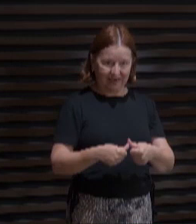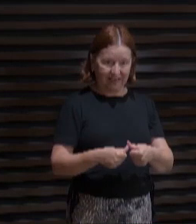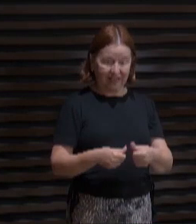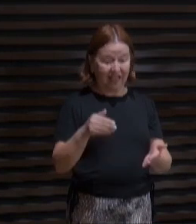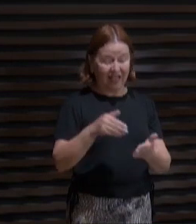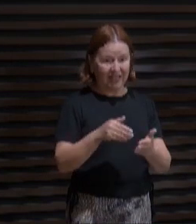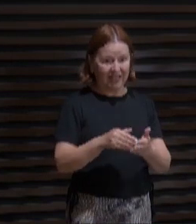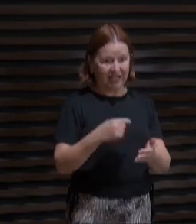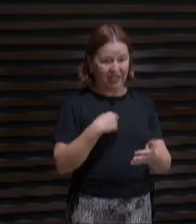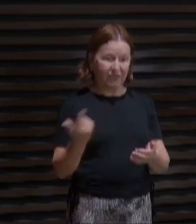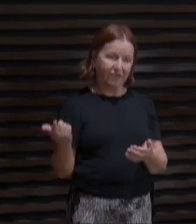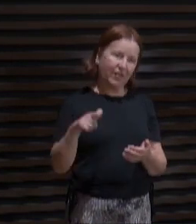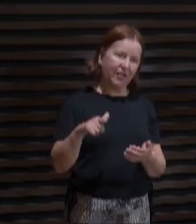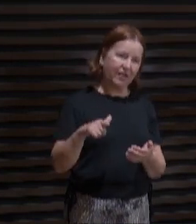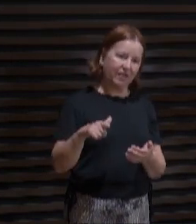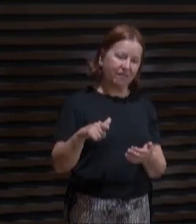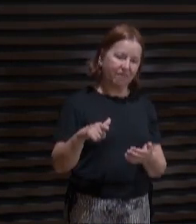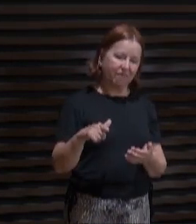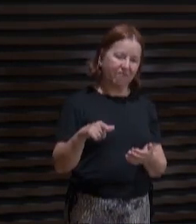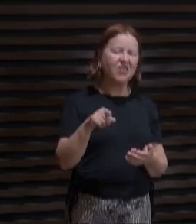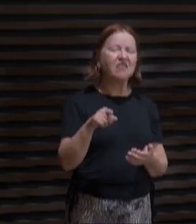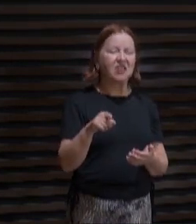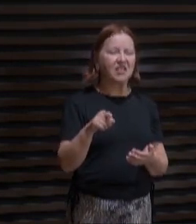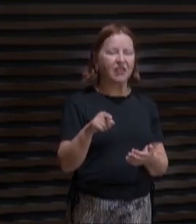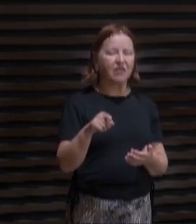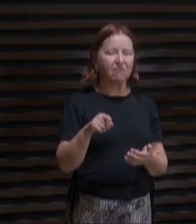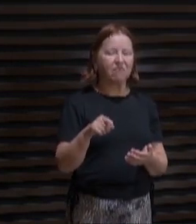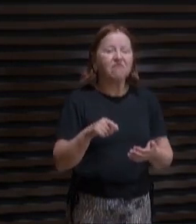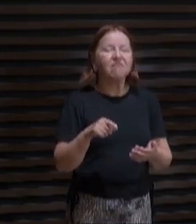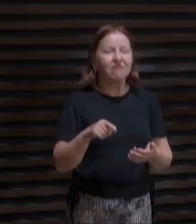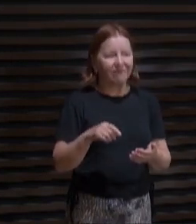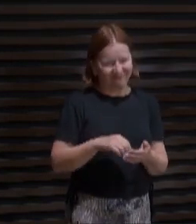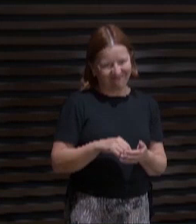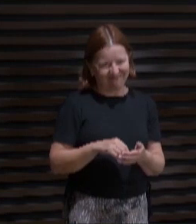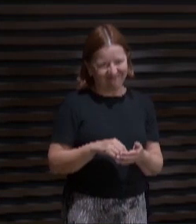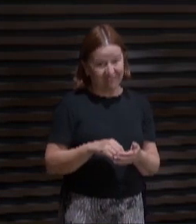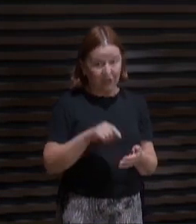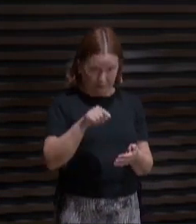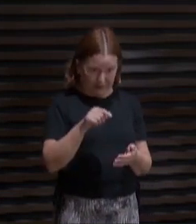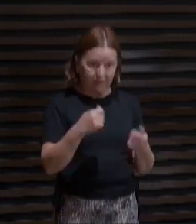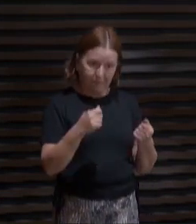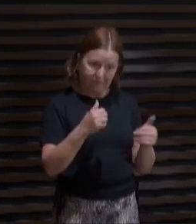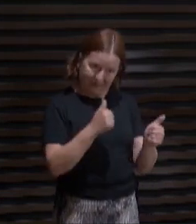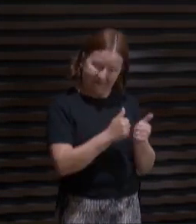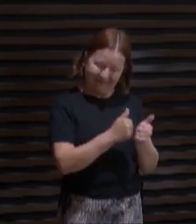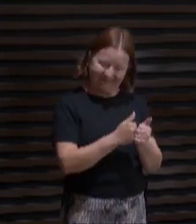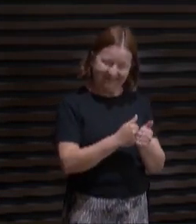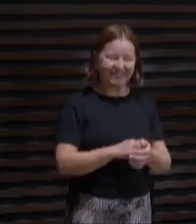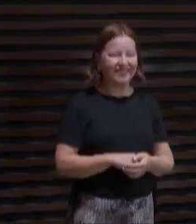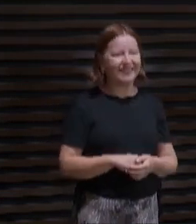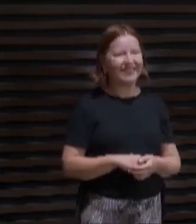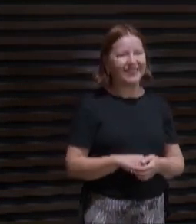eu venha, que te importa? Quanto a ti, segue-me. Por que isto?